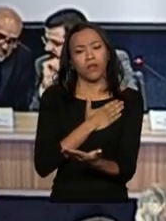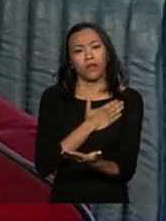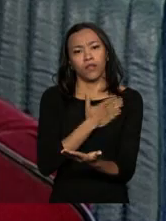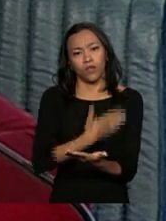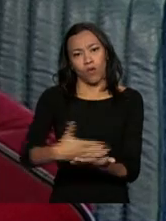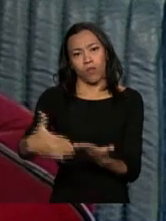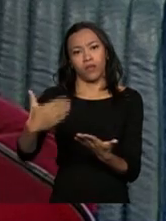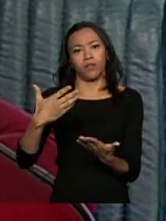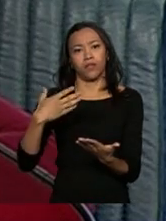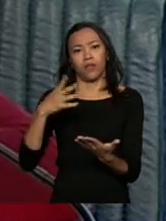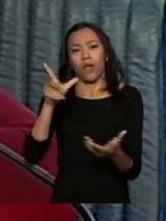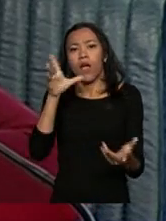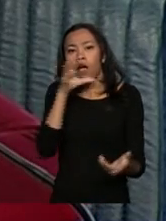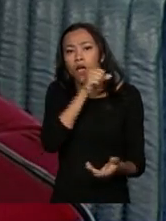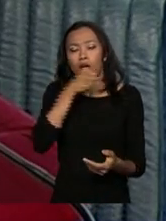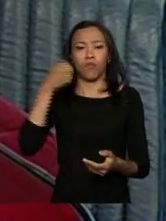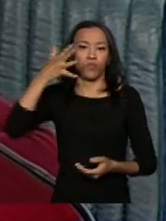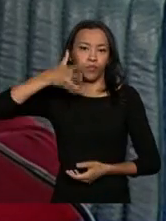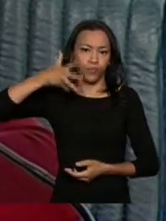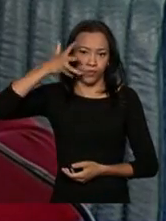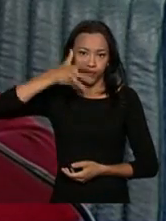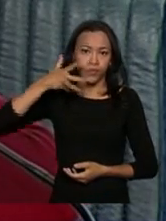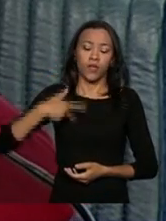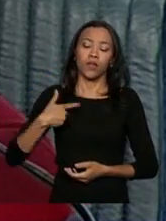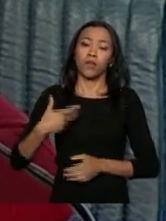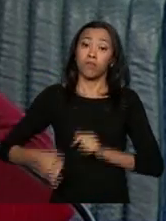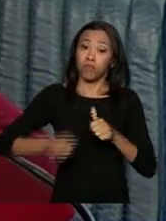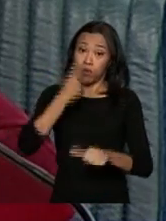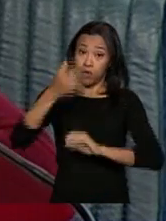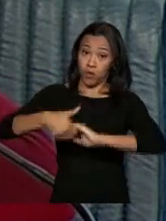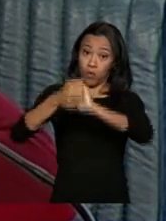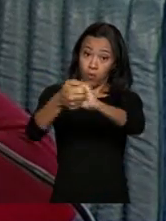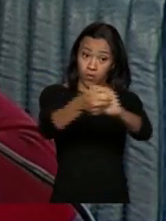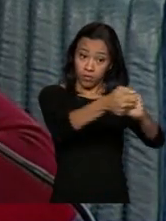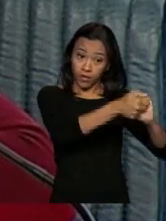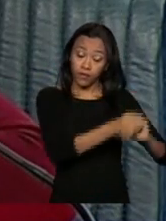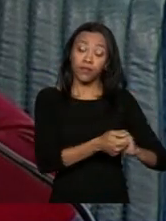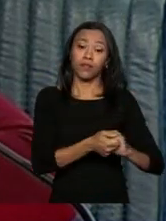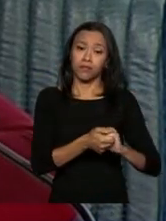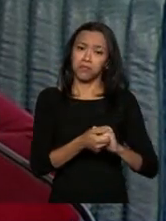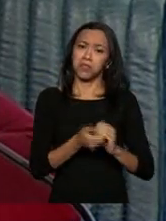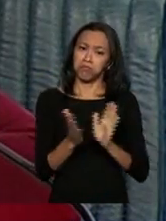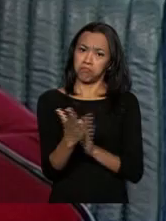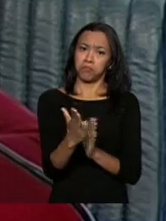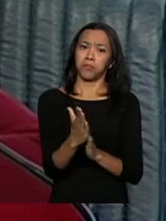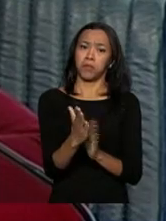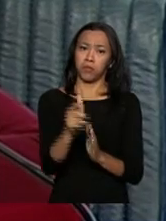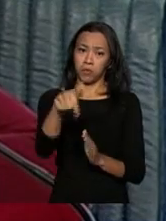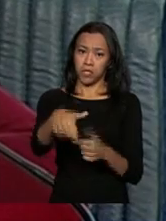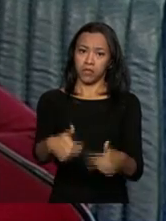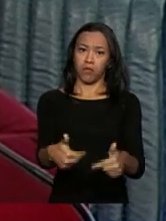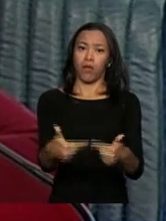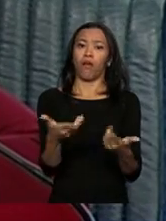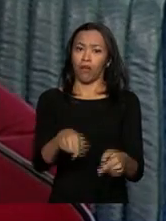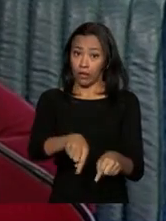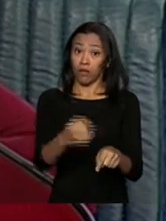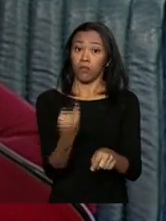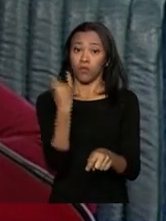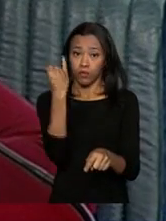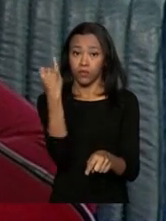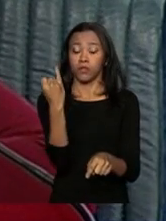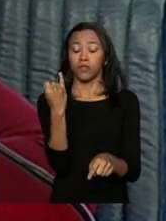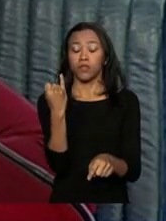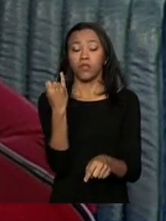de começar a minha breve fala eh em primeiro lugar cumprimentando e parabenizando por essa iniciativa que é muito importante